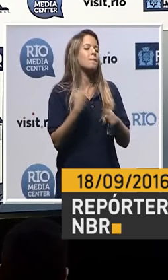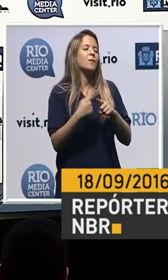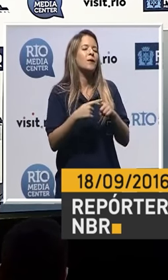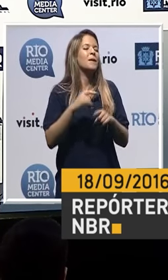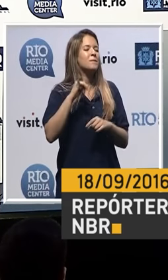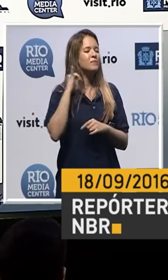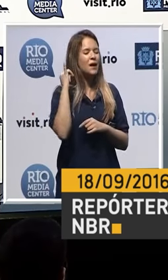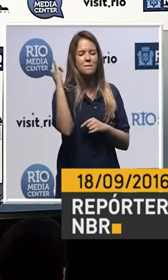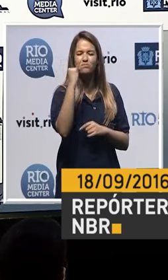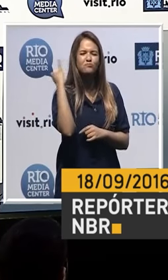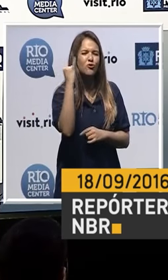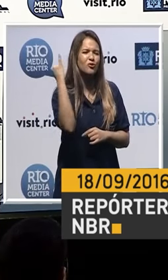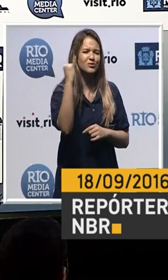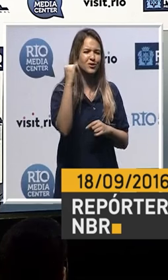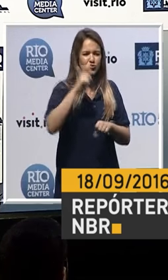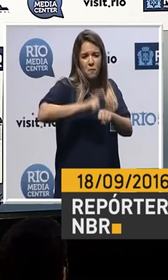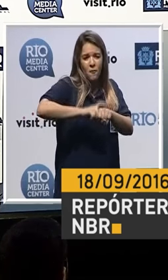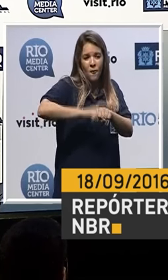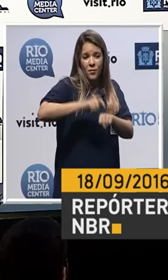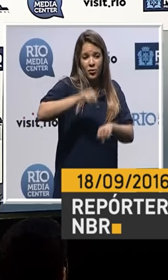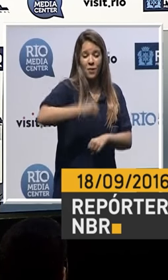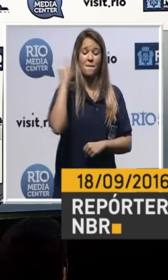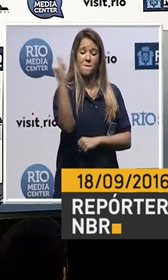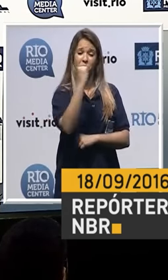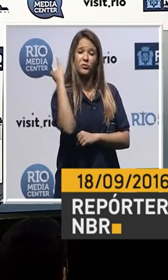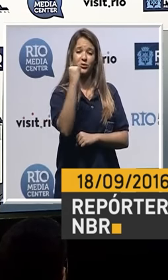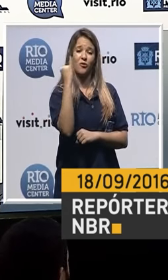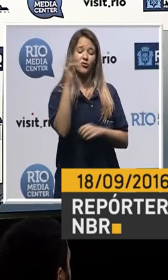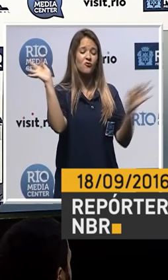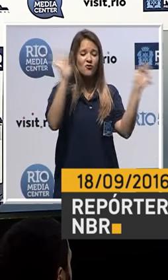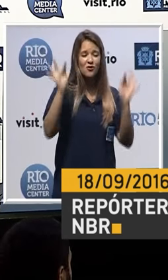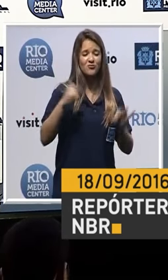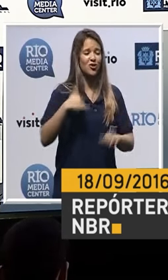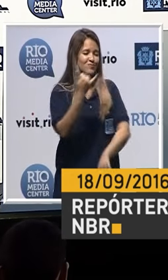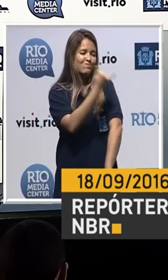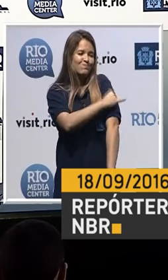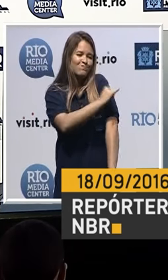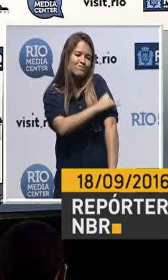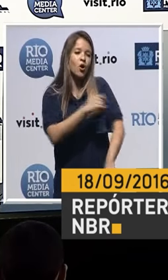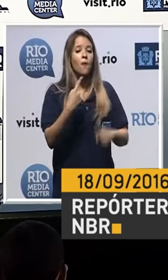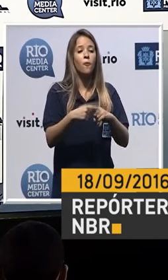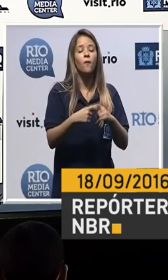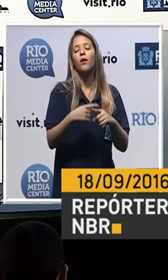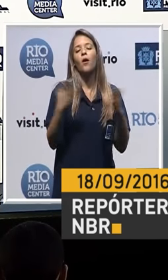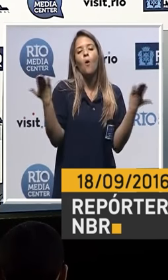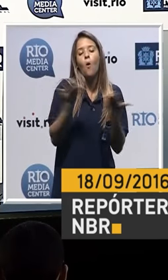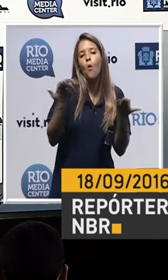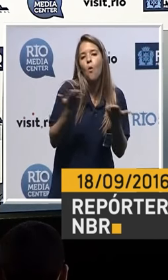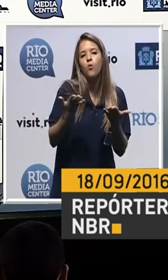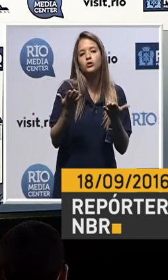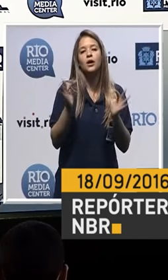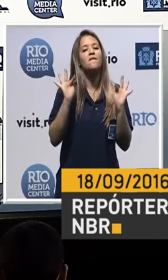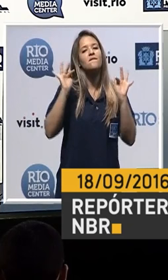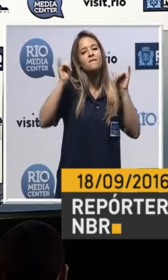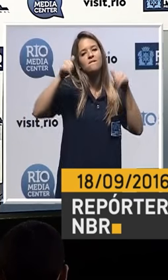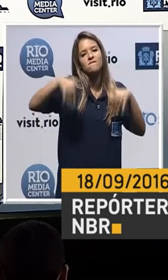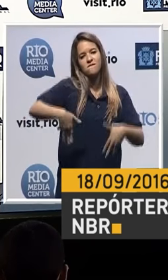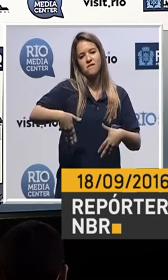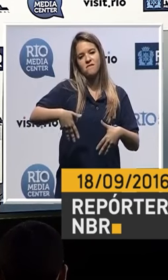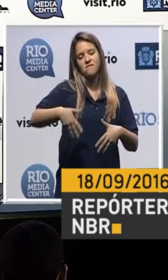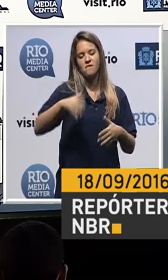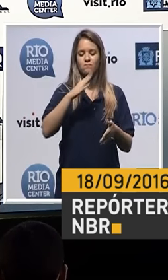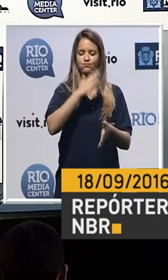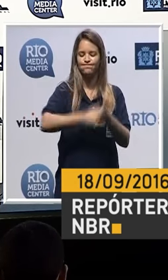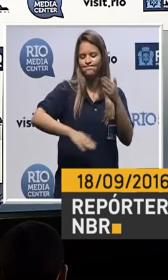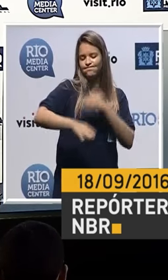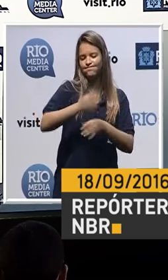de Janeiro e para o Brasil, que é o dia em que encerramos os Jogos Olímpicos e Paralímpicos do Rio de Janeiro, os Jogos que